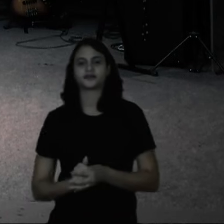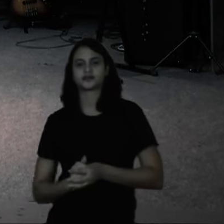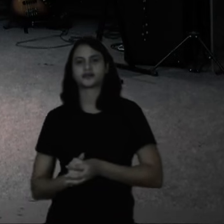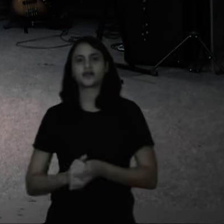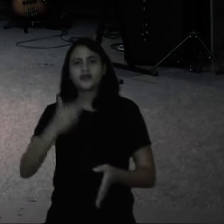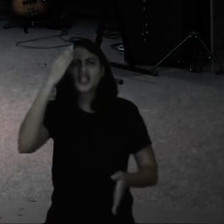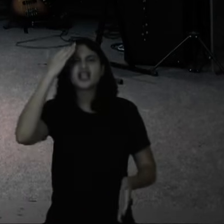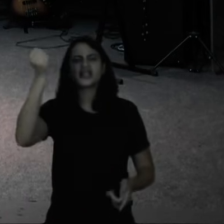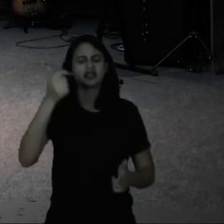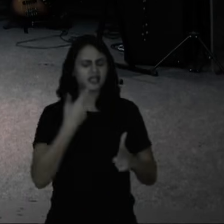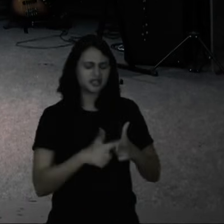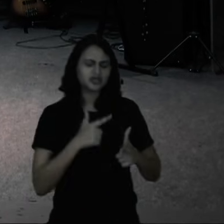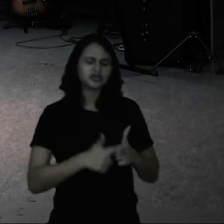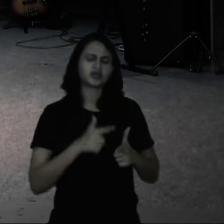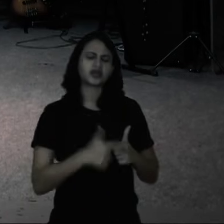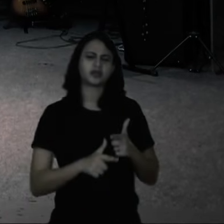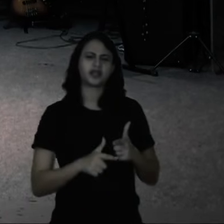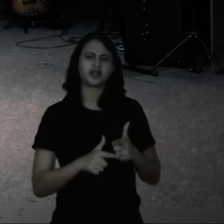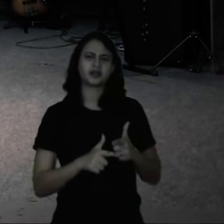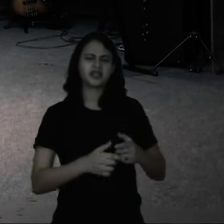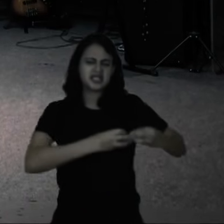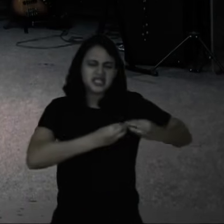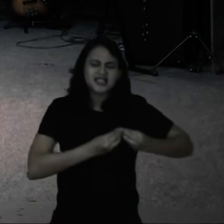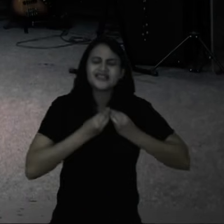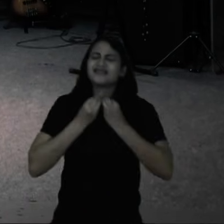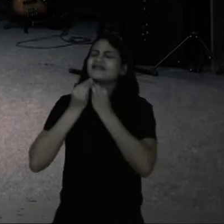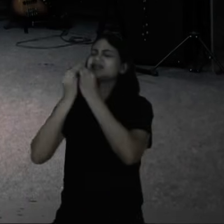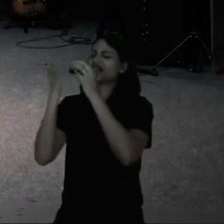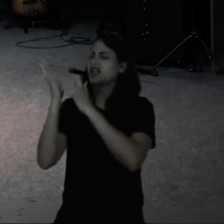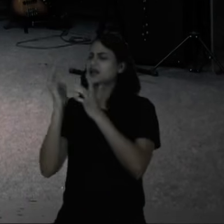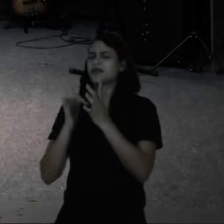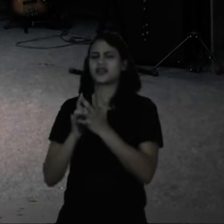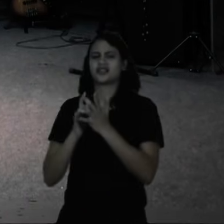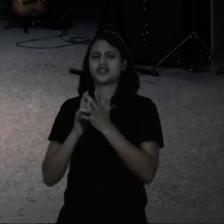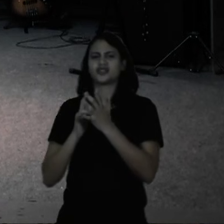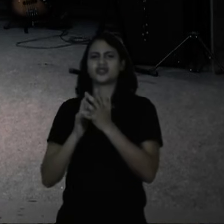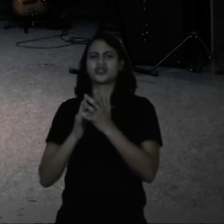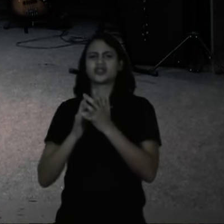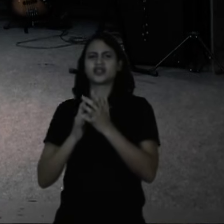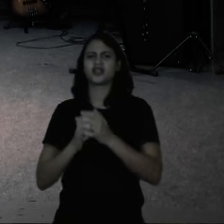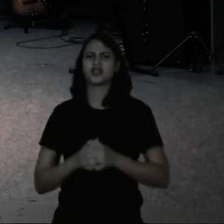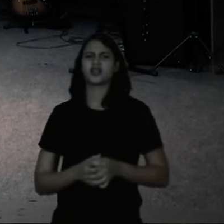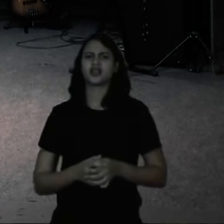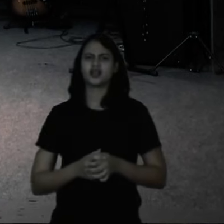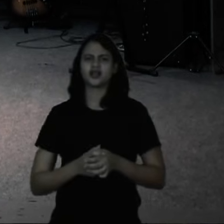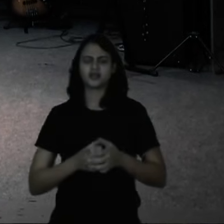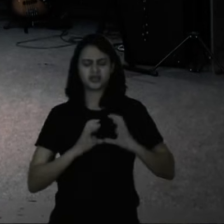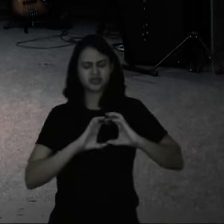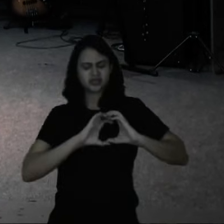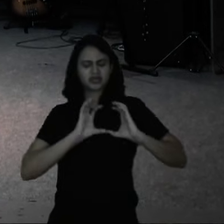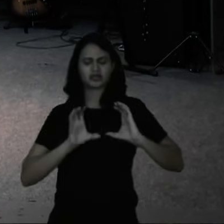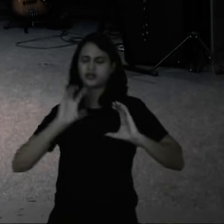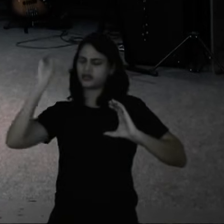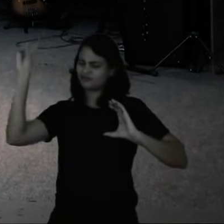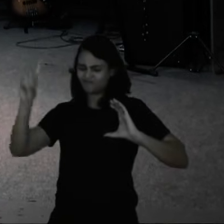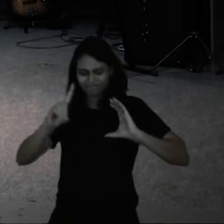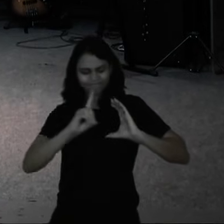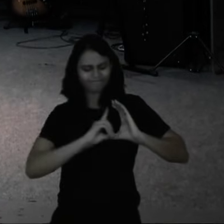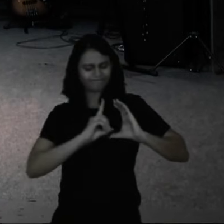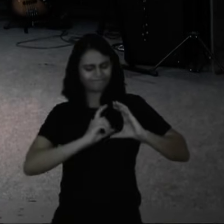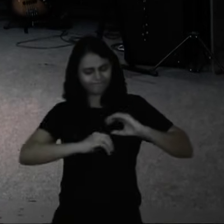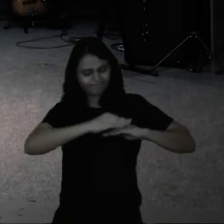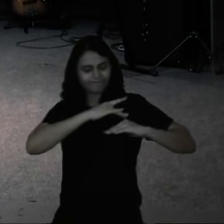aconteceu, chega para Jesus, entrega para Ele e deixa Jesus ocupar o espaço vazio da sua vida.